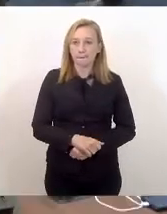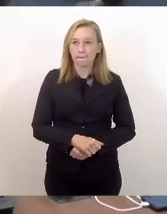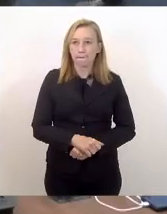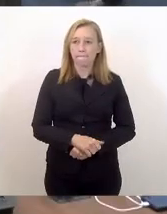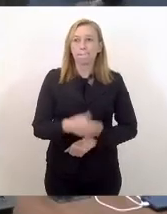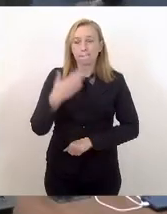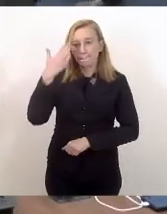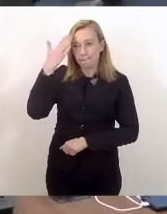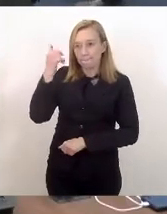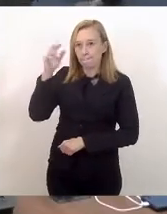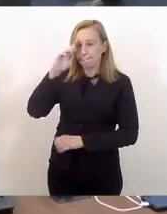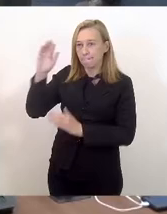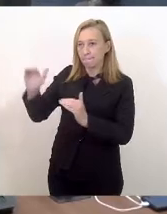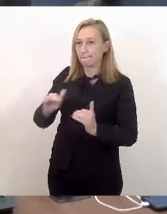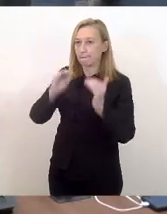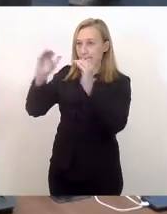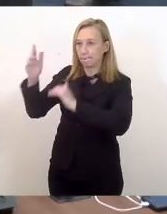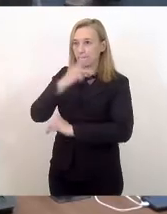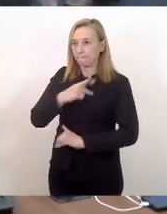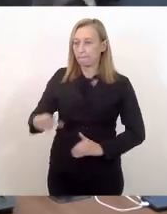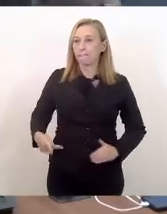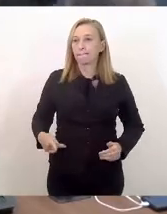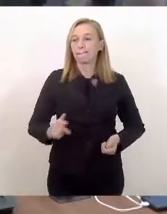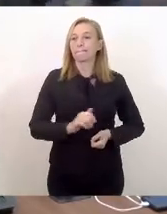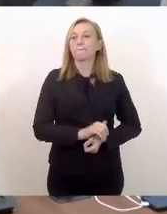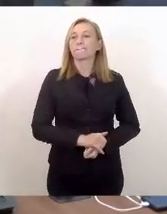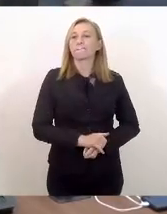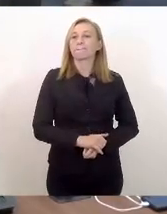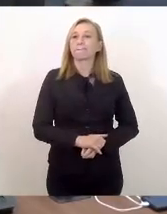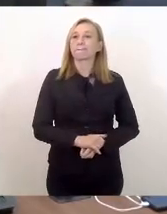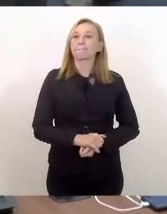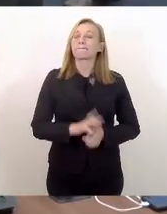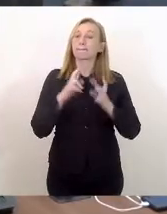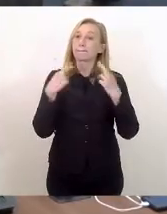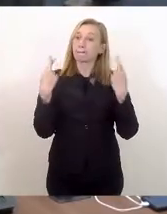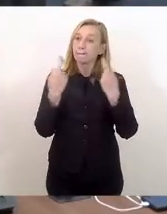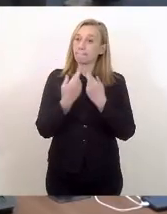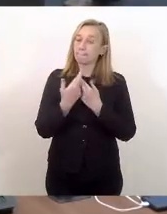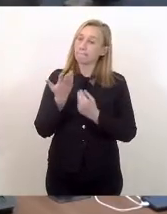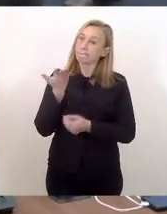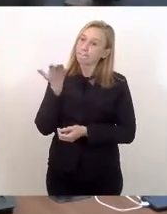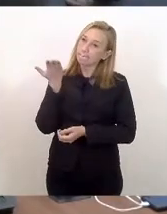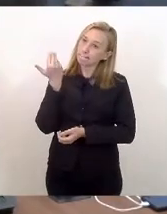sabe Vossa Excelência que na reunião passada,